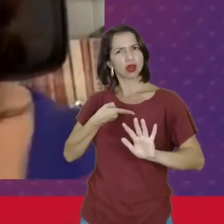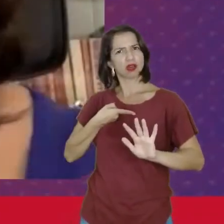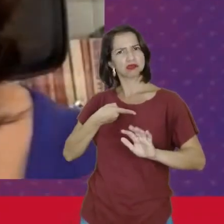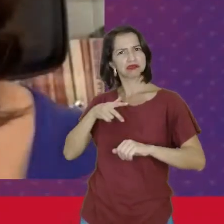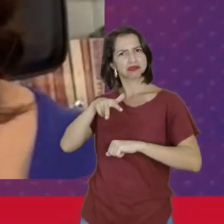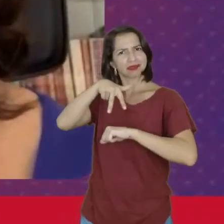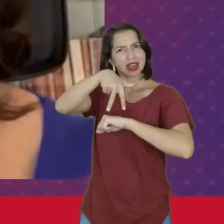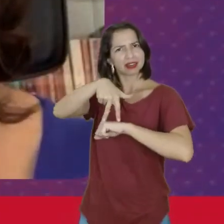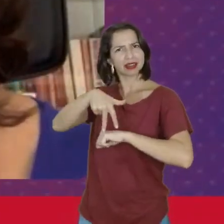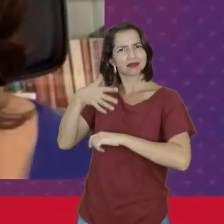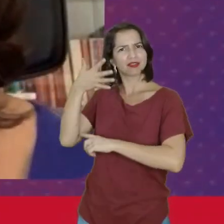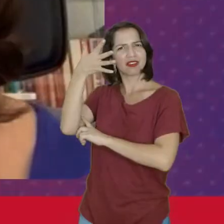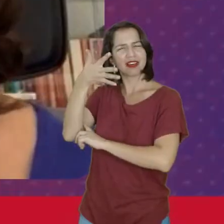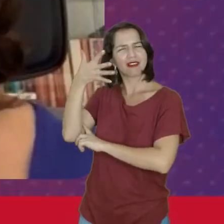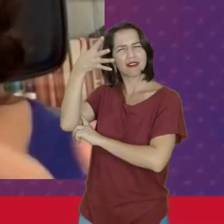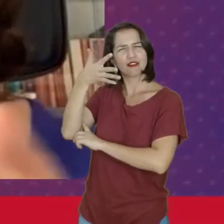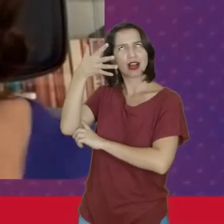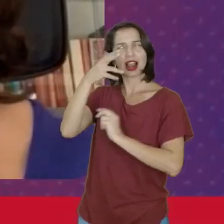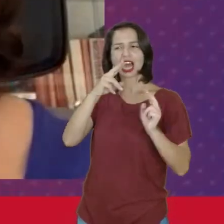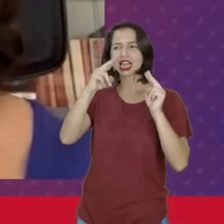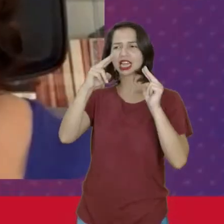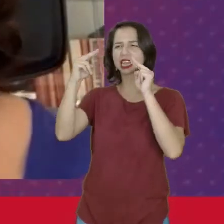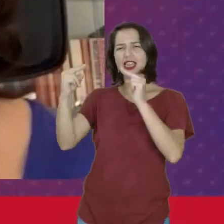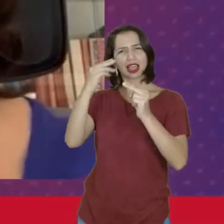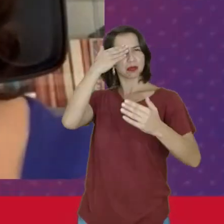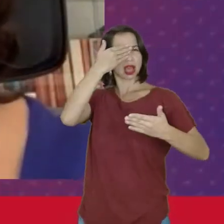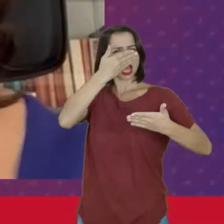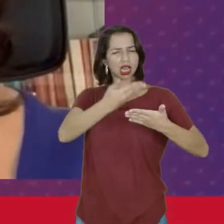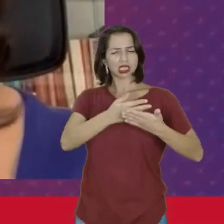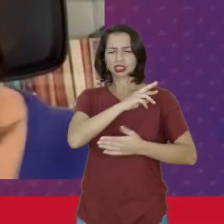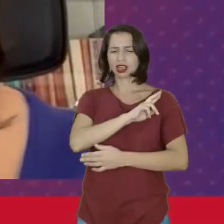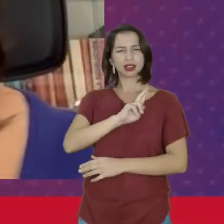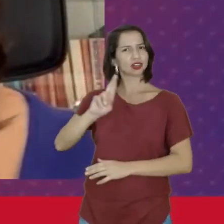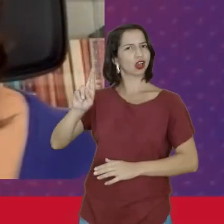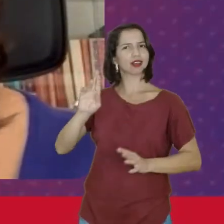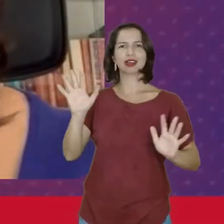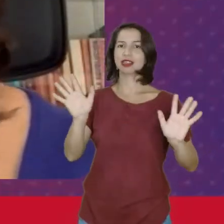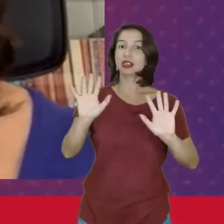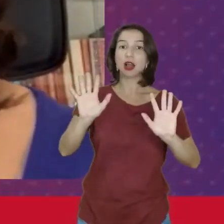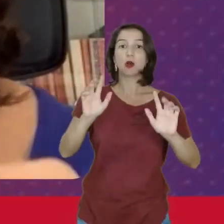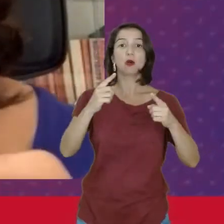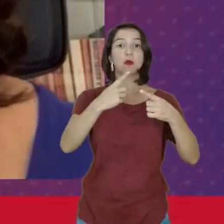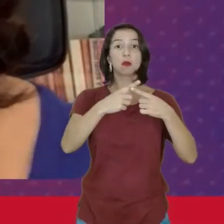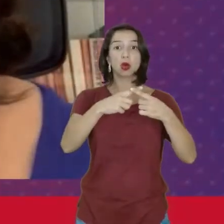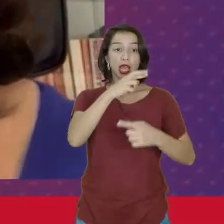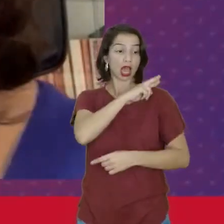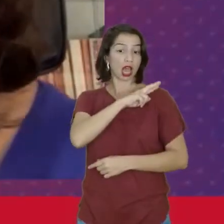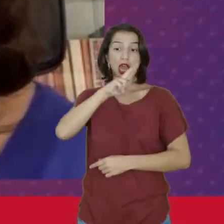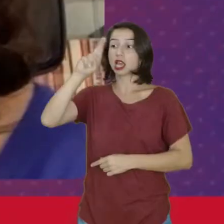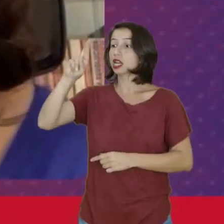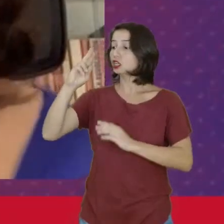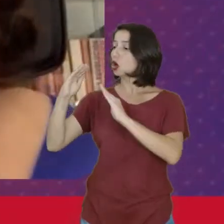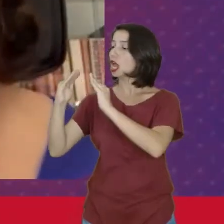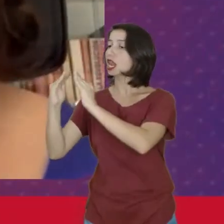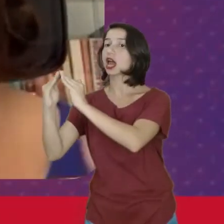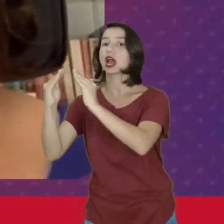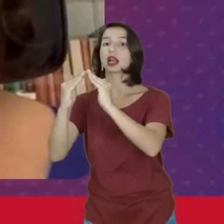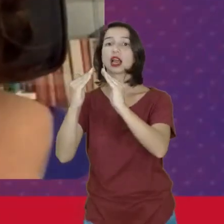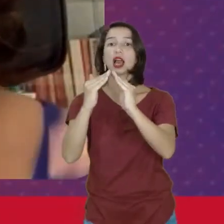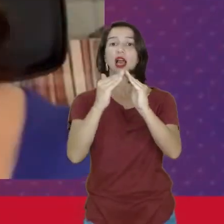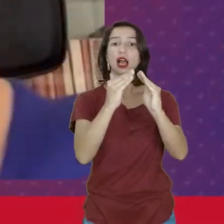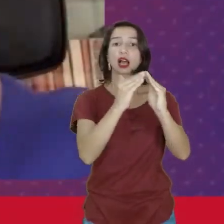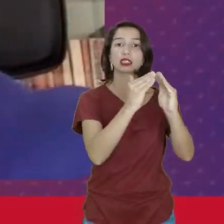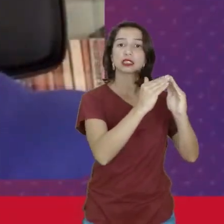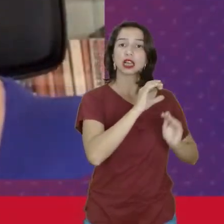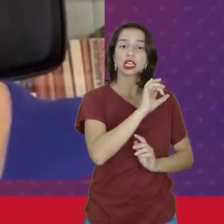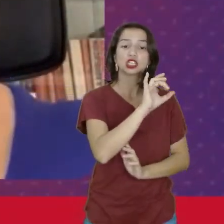Convicções religiosas são tratadas no espaço privado. É na casa de cada um, é